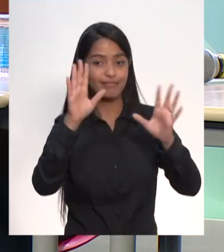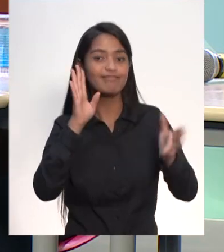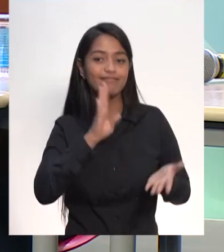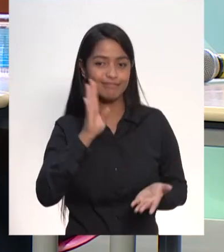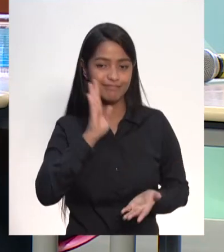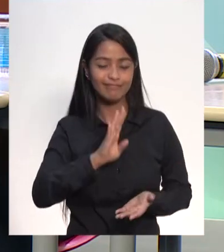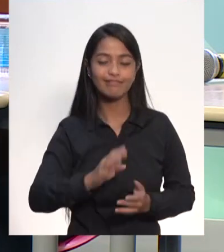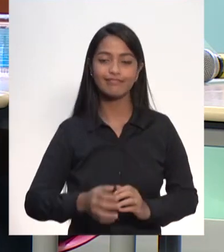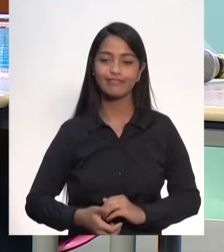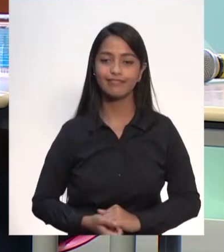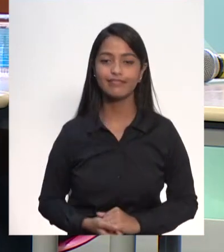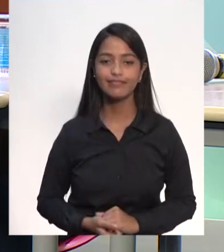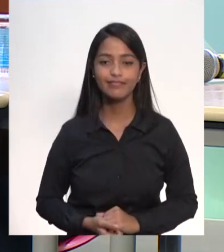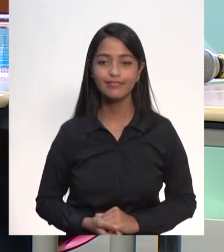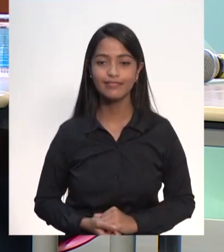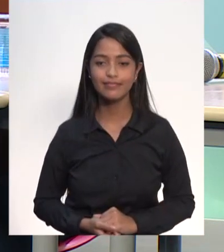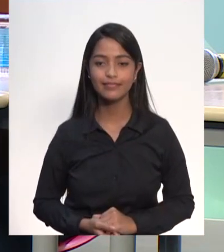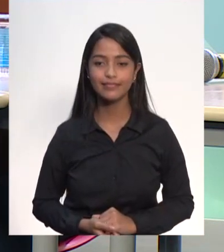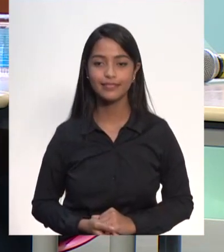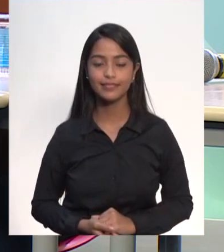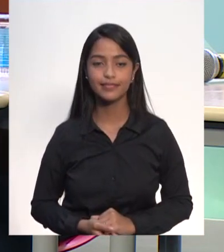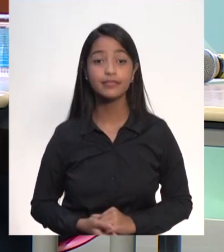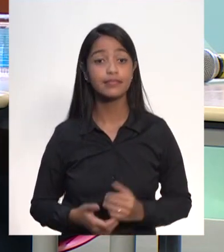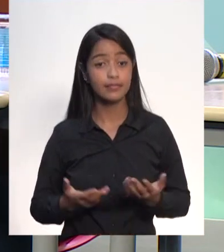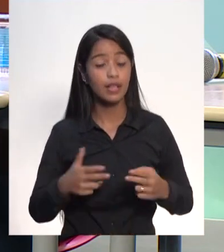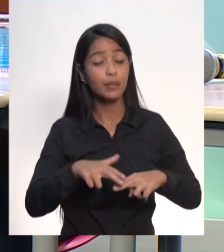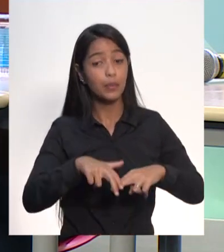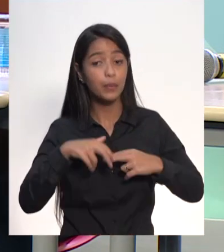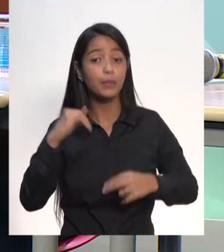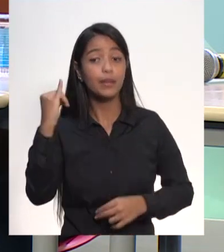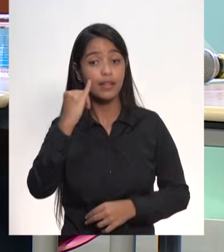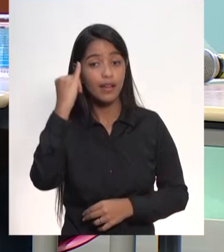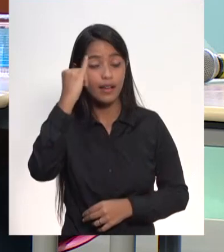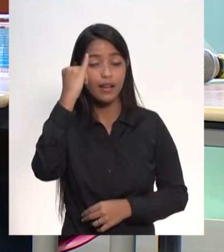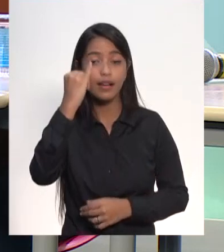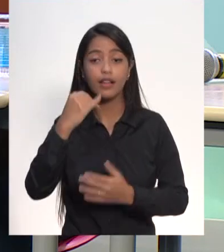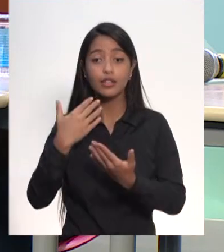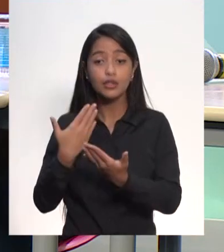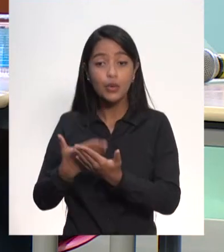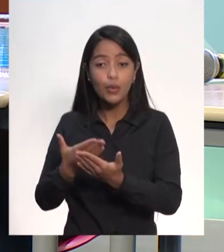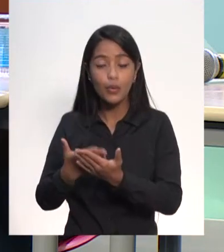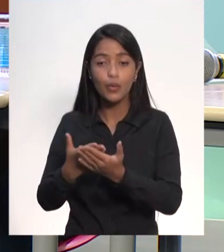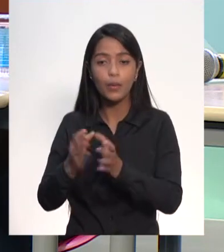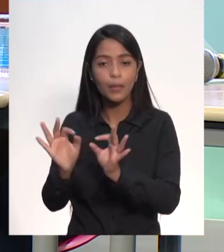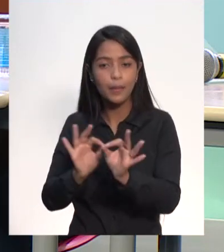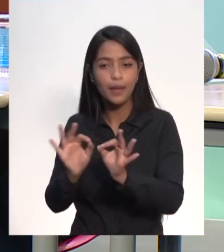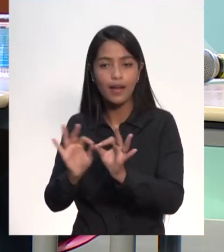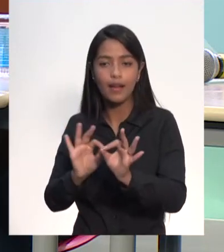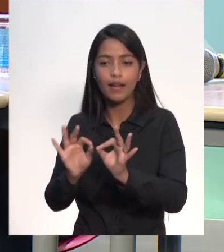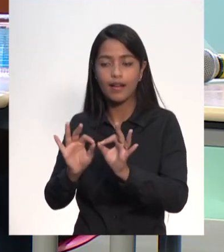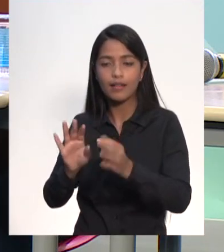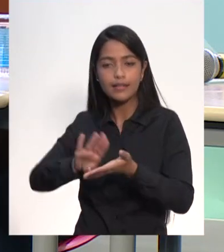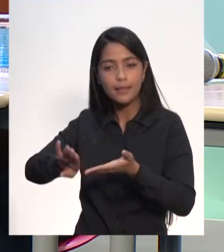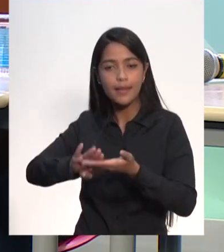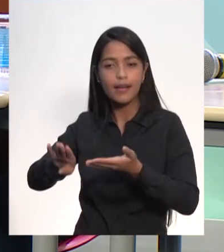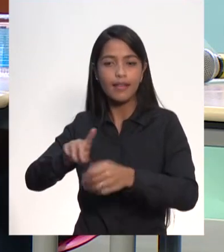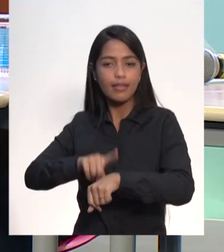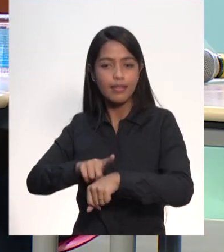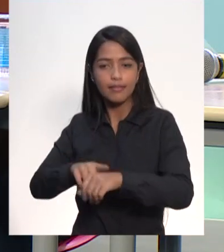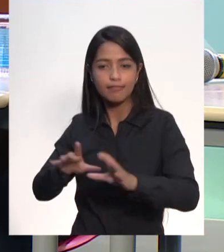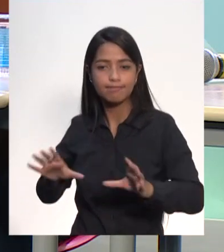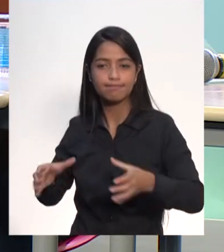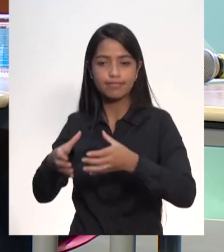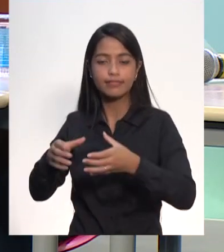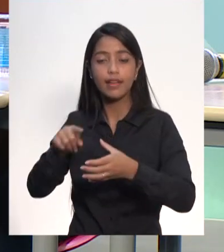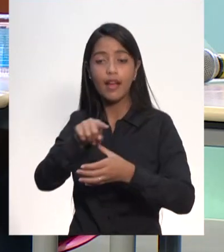que é importante que a escola também crie esses momentos, né, possibilite que os professores tenham esses momentos para dar uma olhada, para